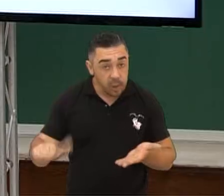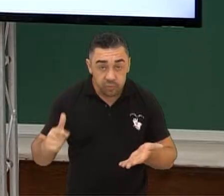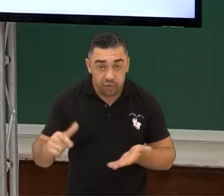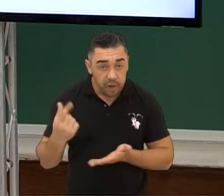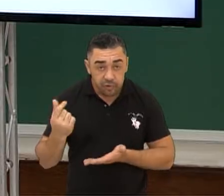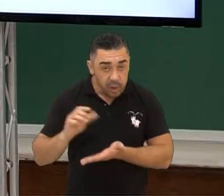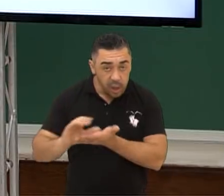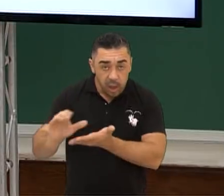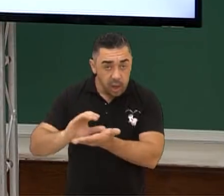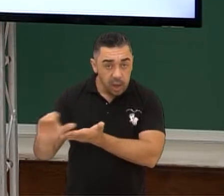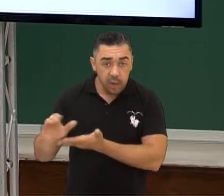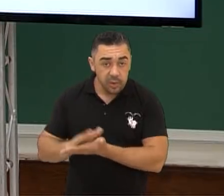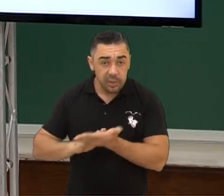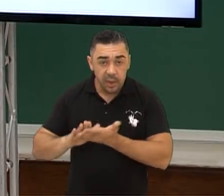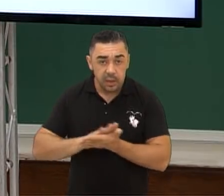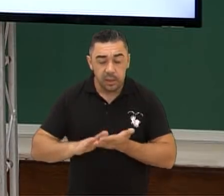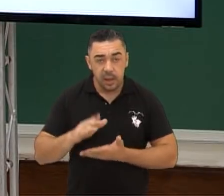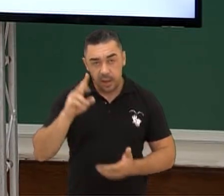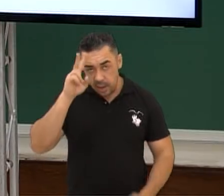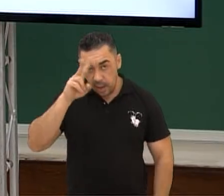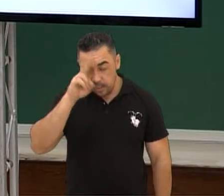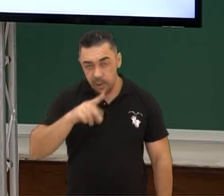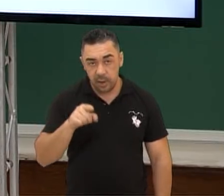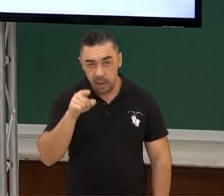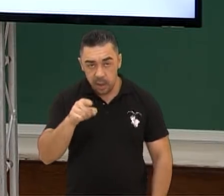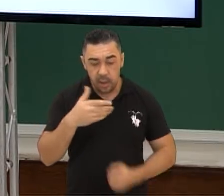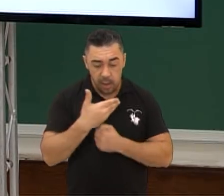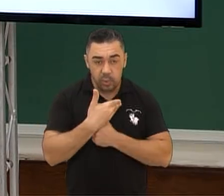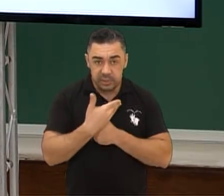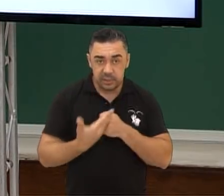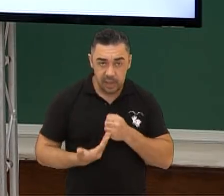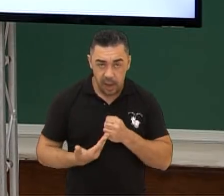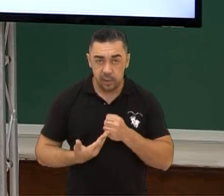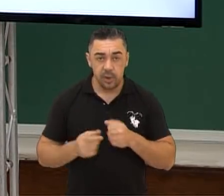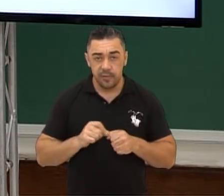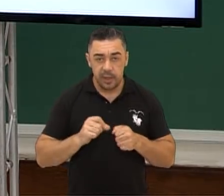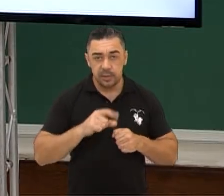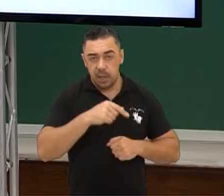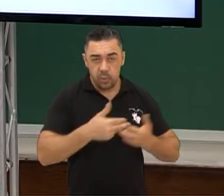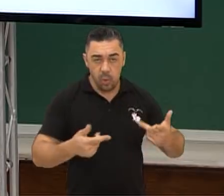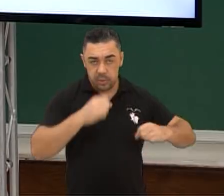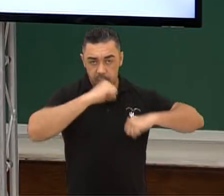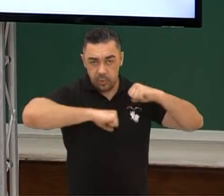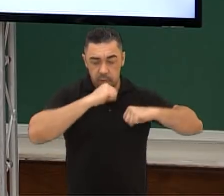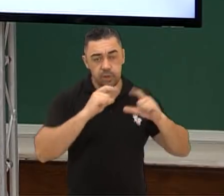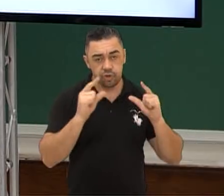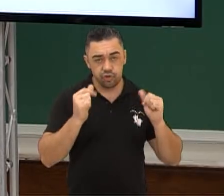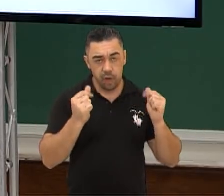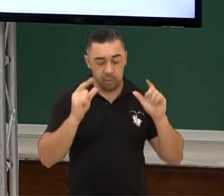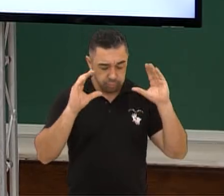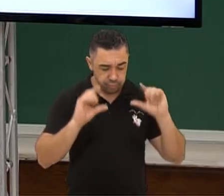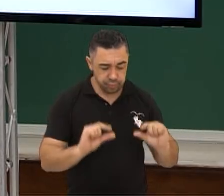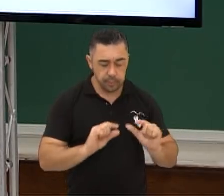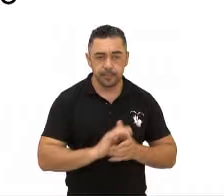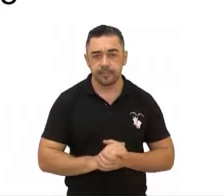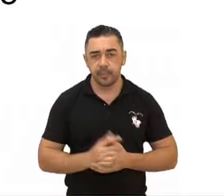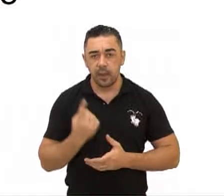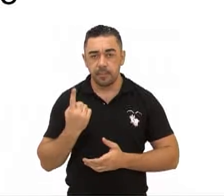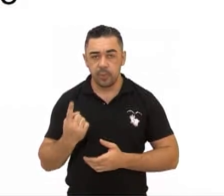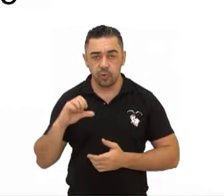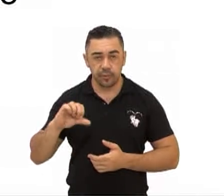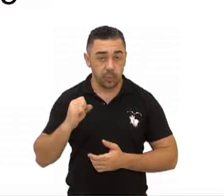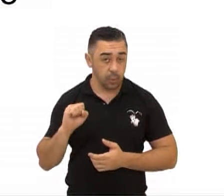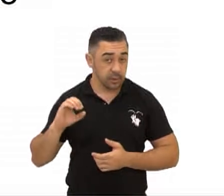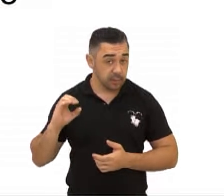para investir na produção, lembra? O Estado era dono dos meios de produção, menos dinheiro. Ainda, no início dos anos